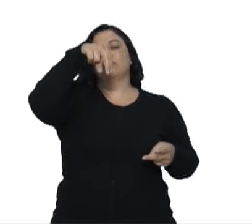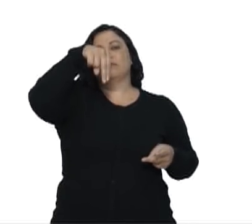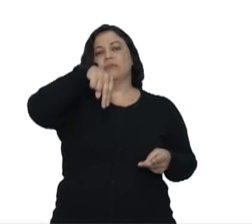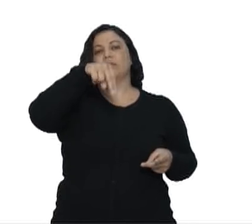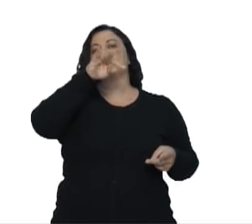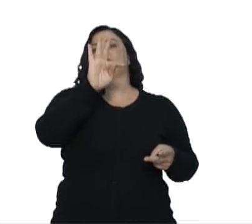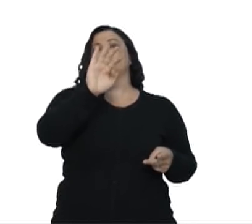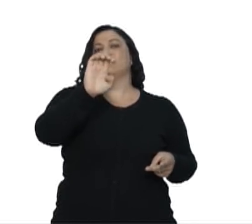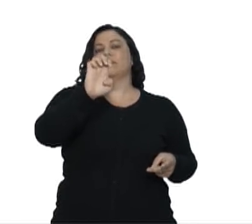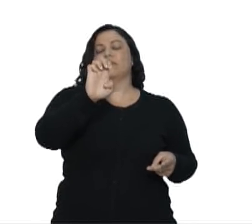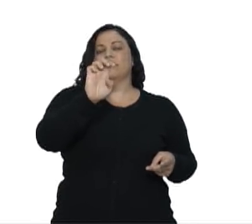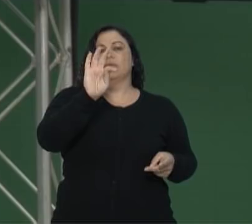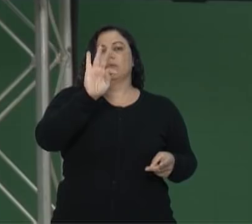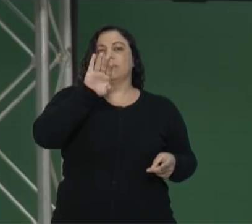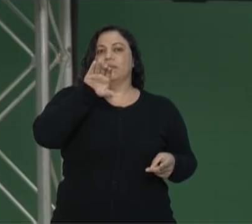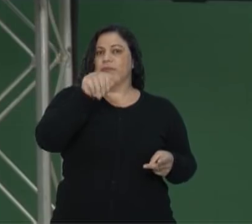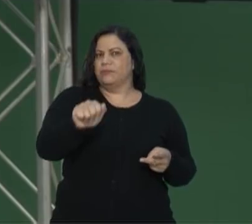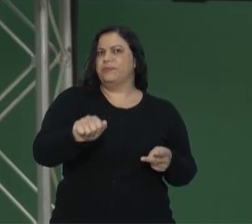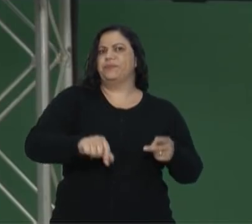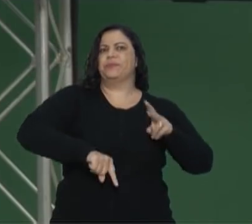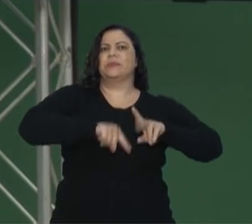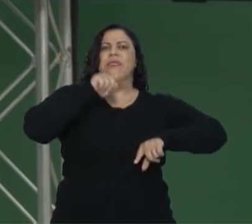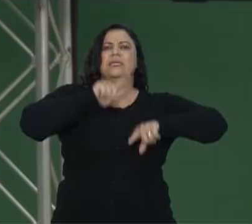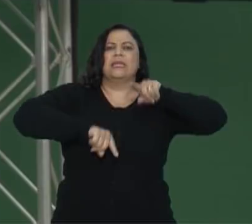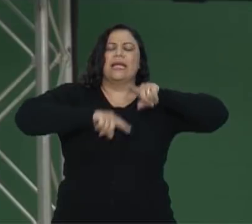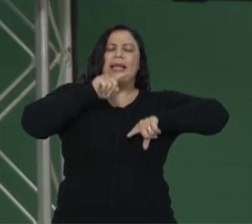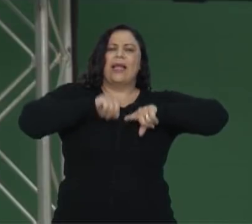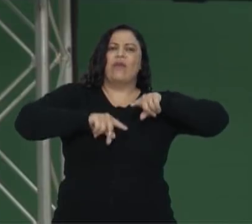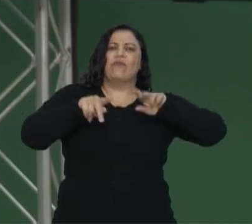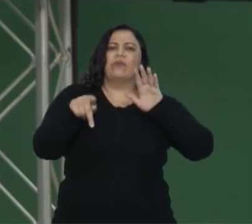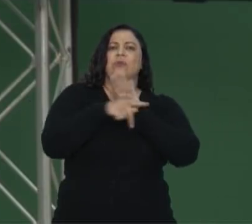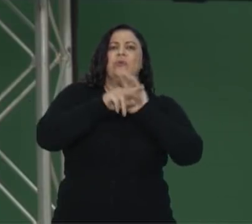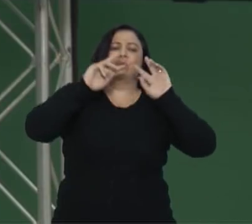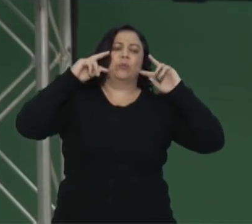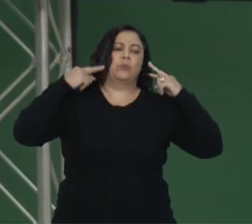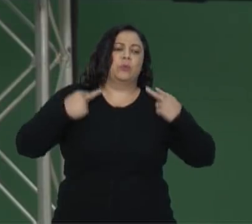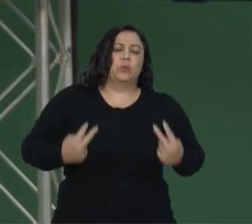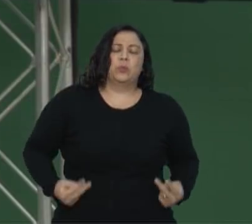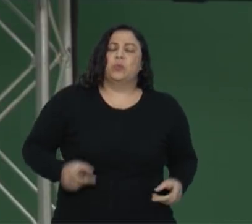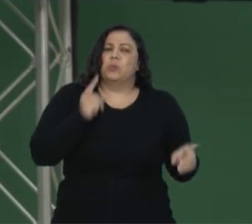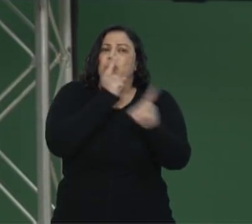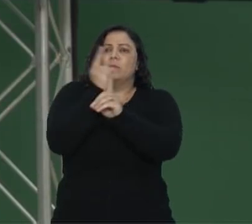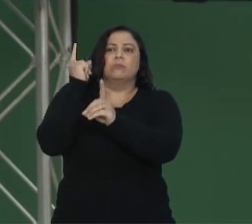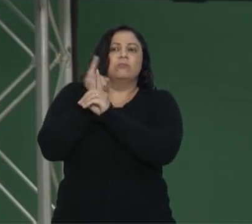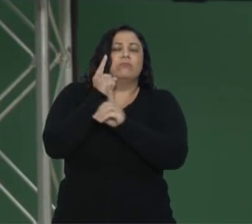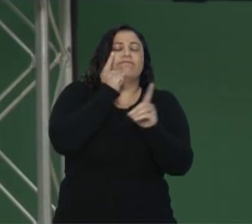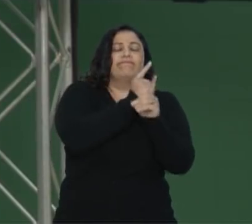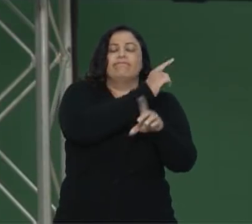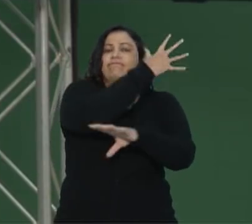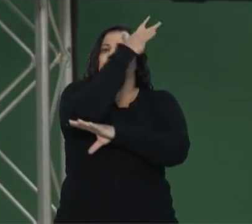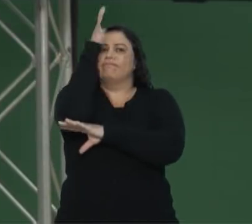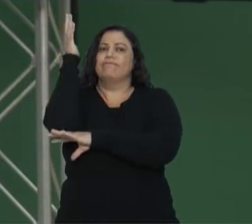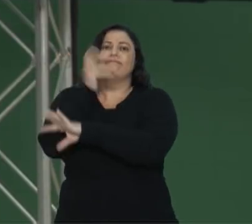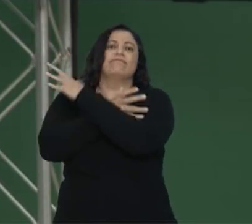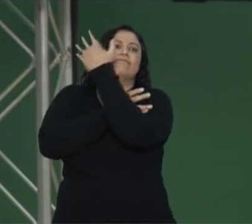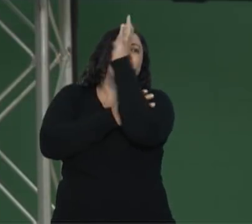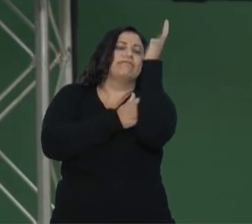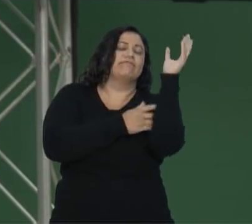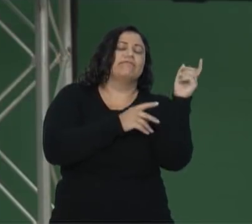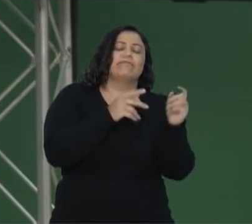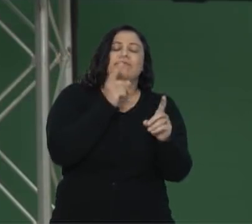seja, que são produzidos pelo homem. Eu não encontro eles na natureza, eu não consigo